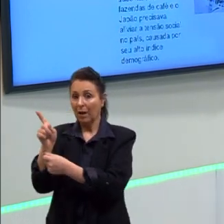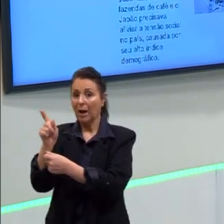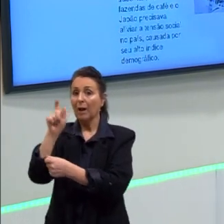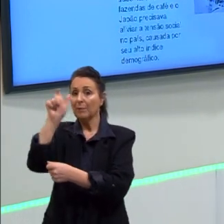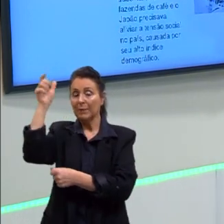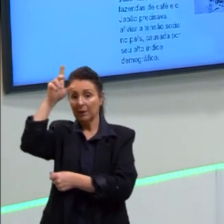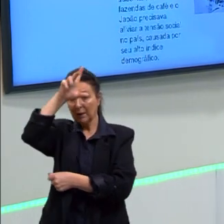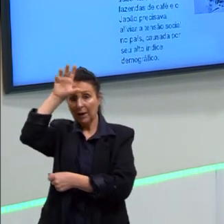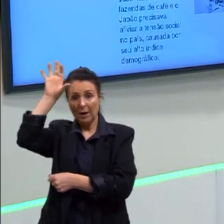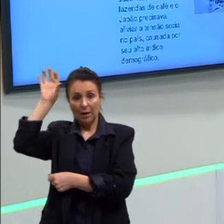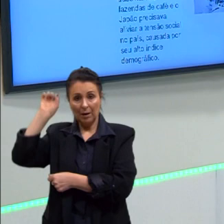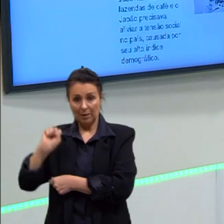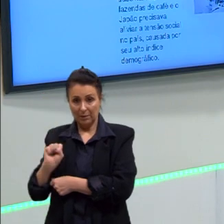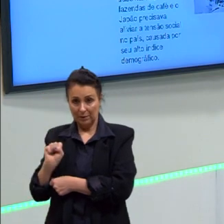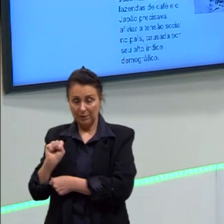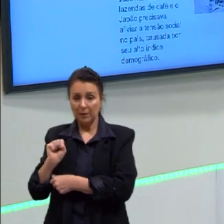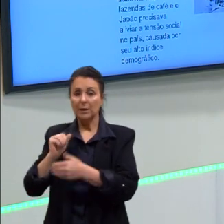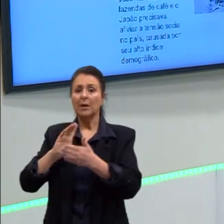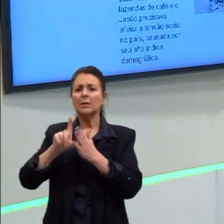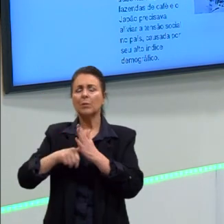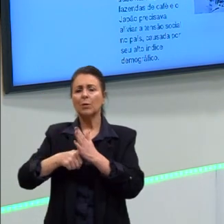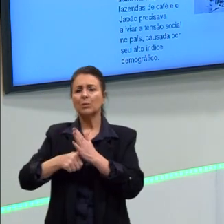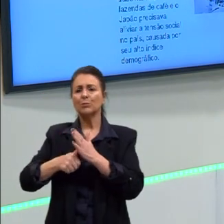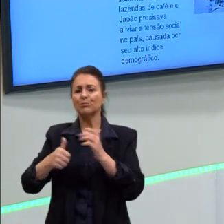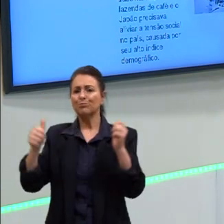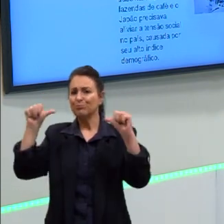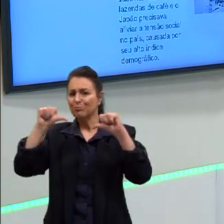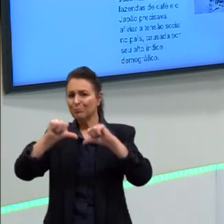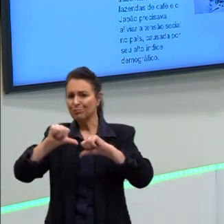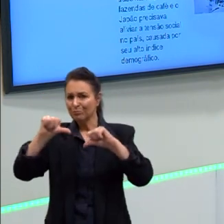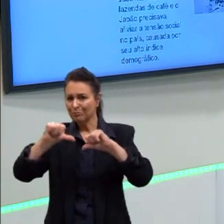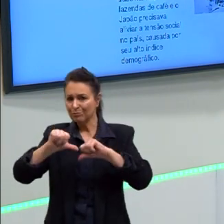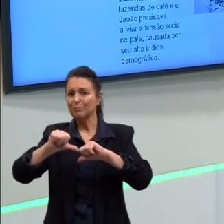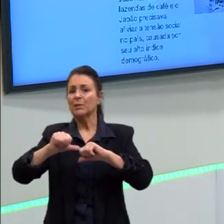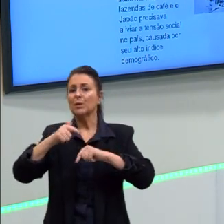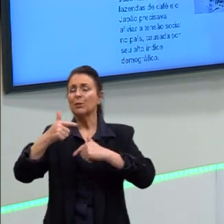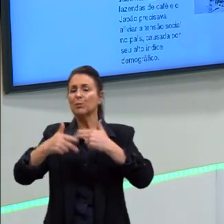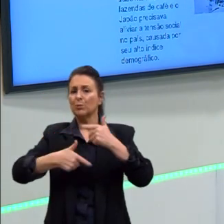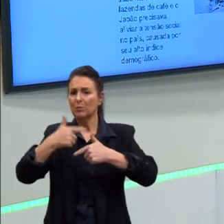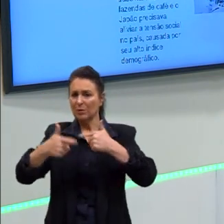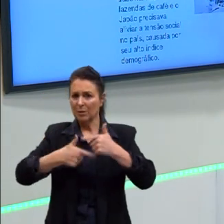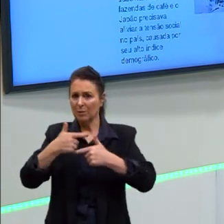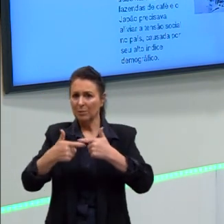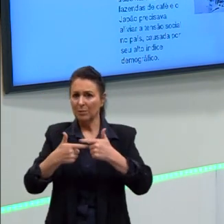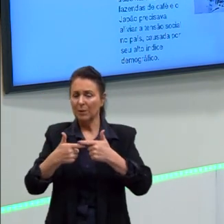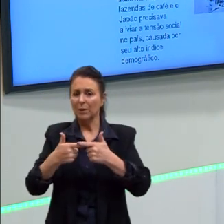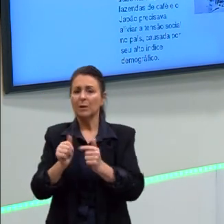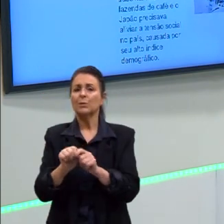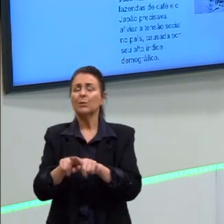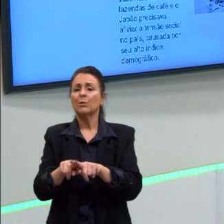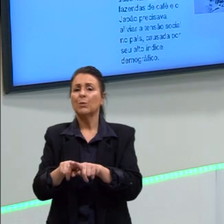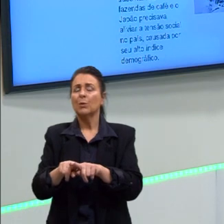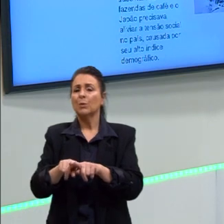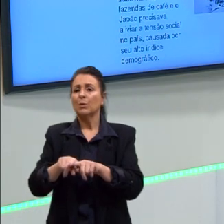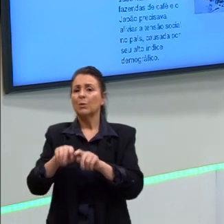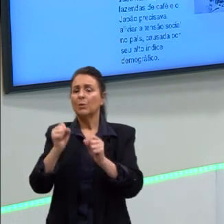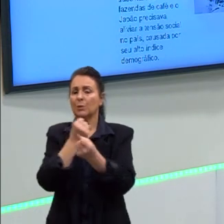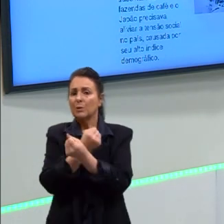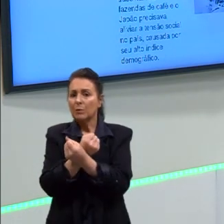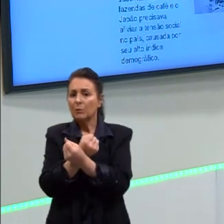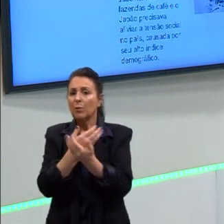do processo de decadência dessa mão de obra escrava então a gente começa a ter os imigrantes tá